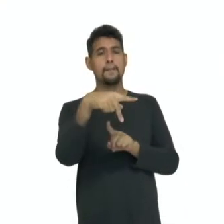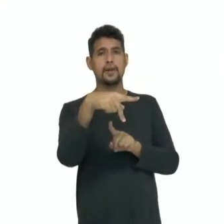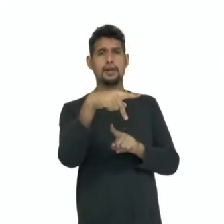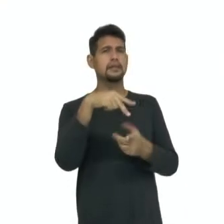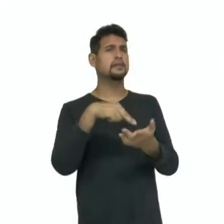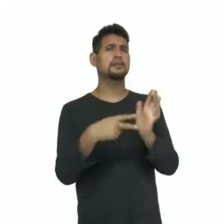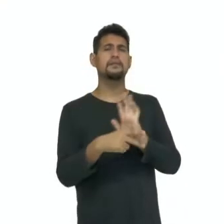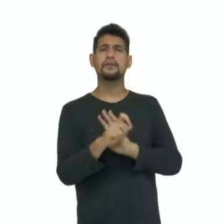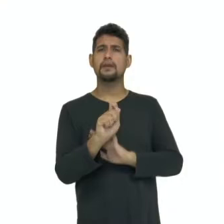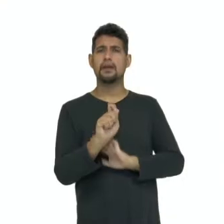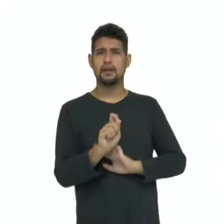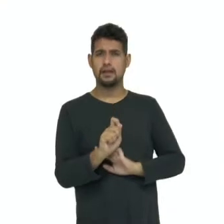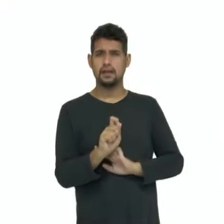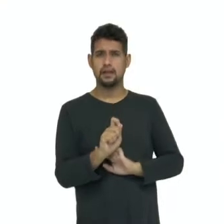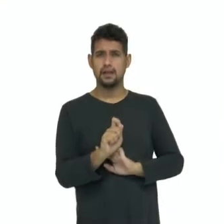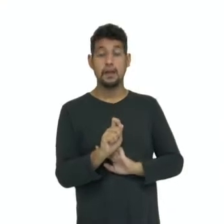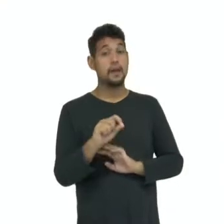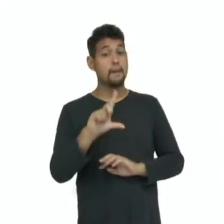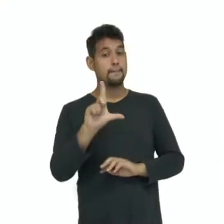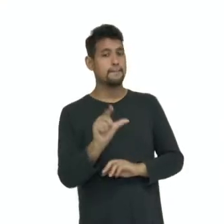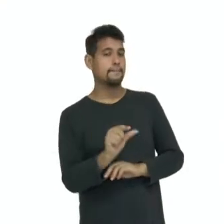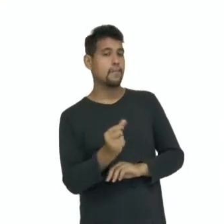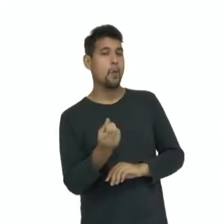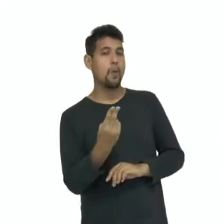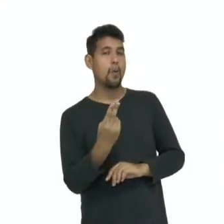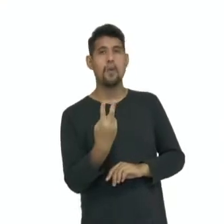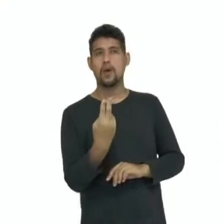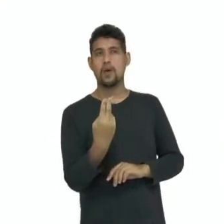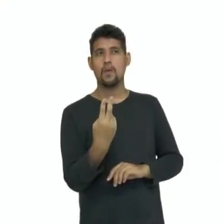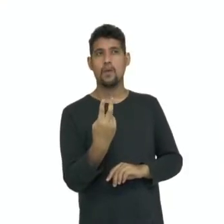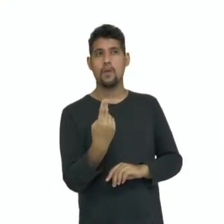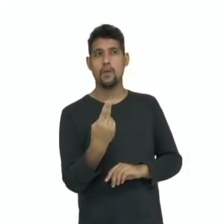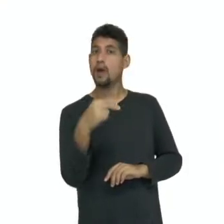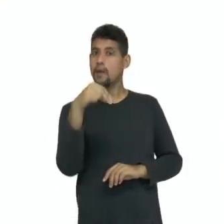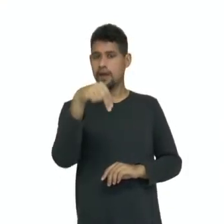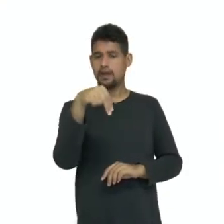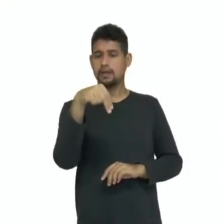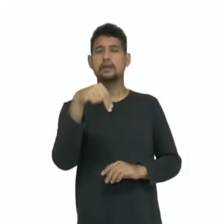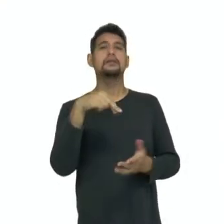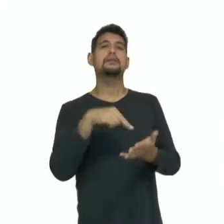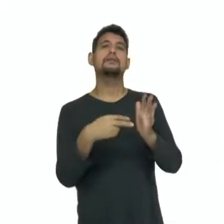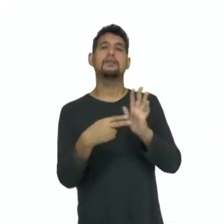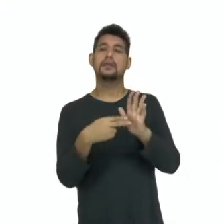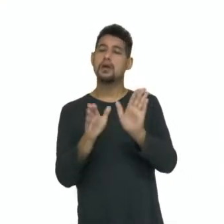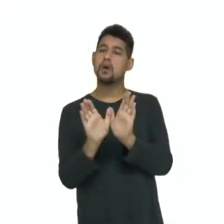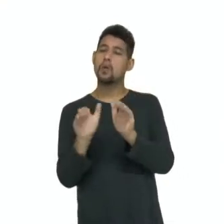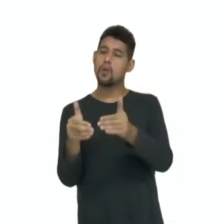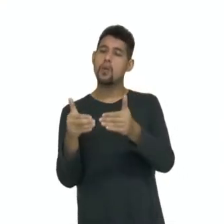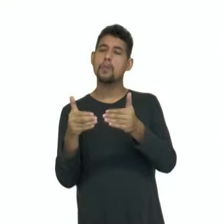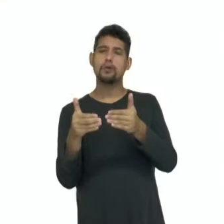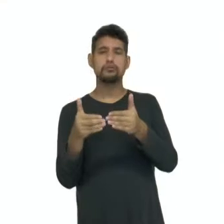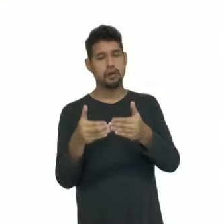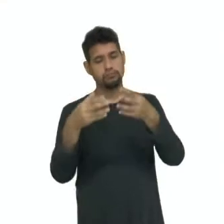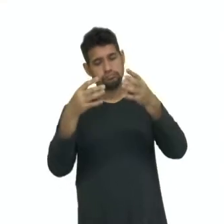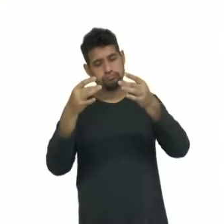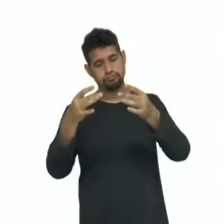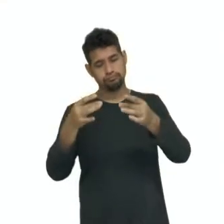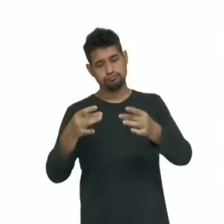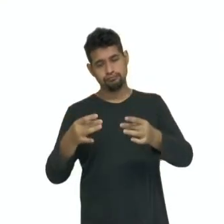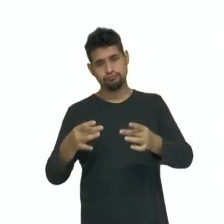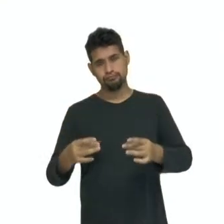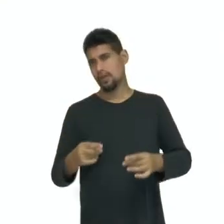ser menor ou igual a N. São os agrupamentos ordenados